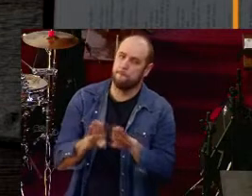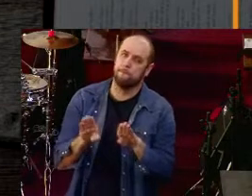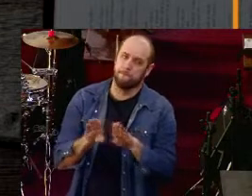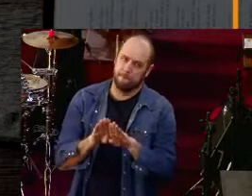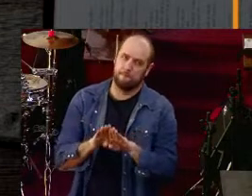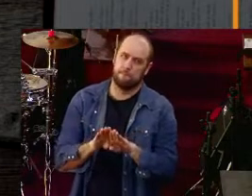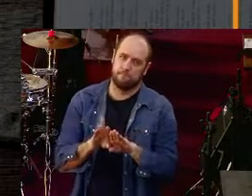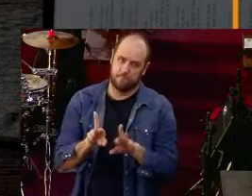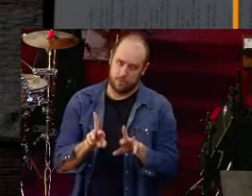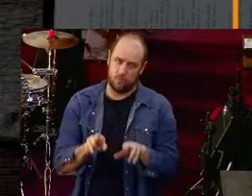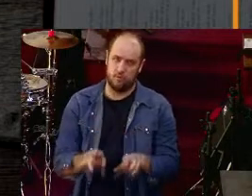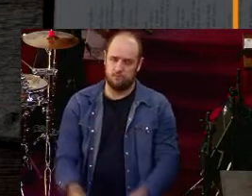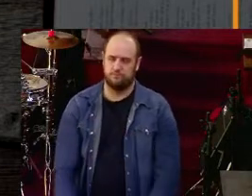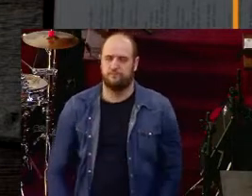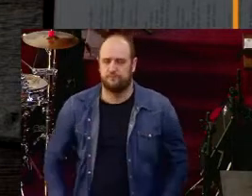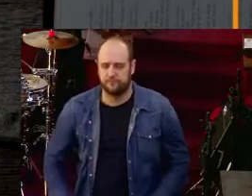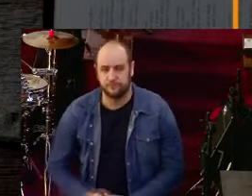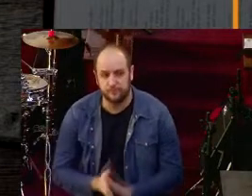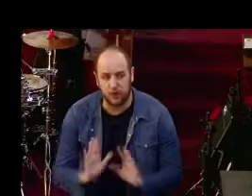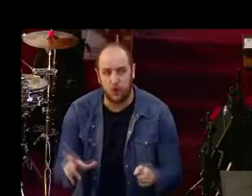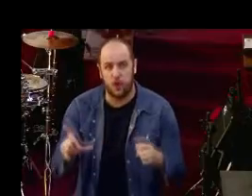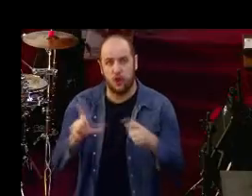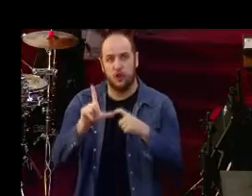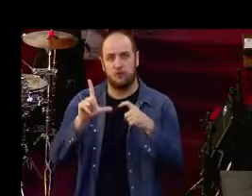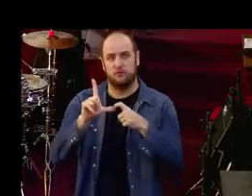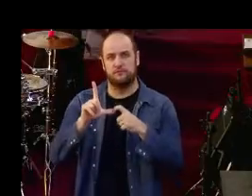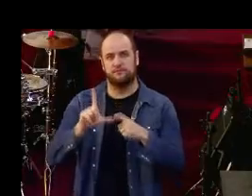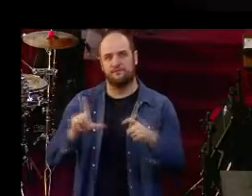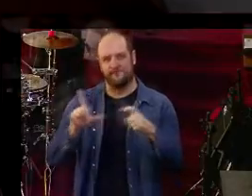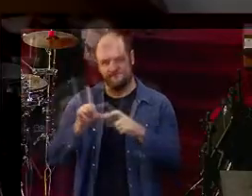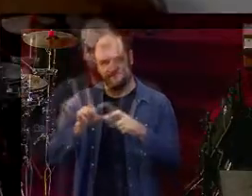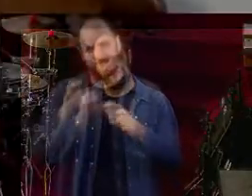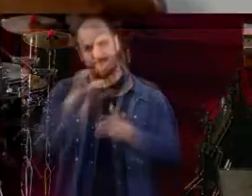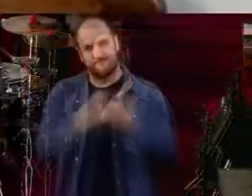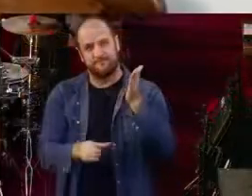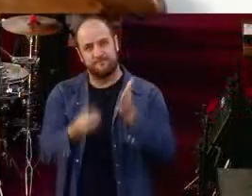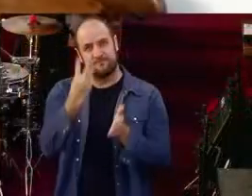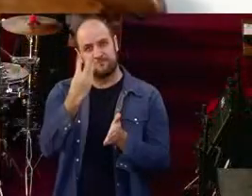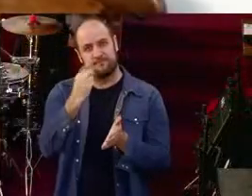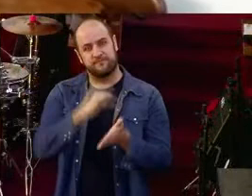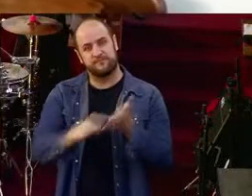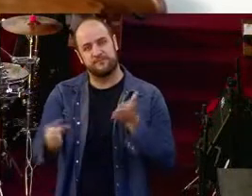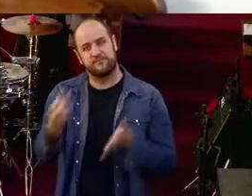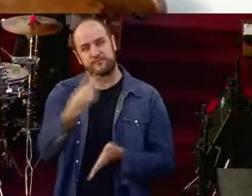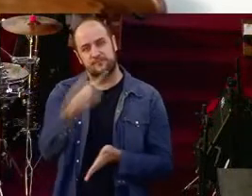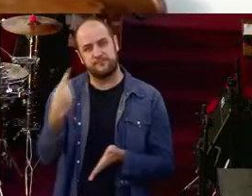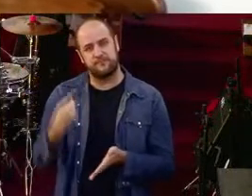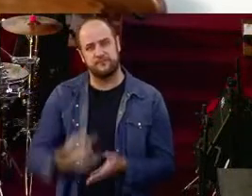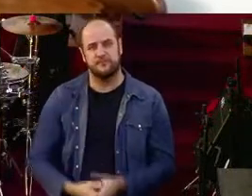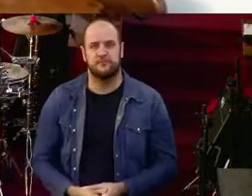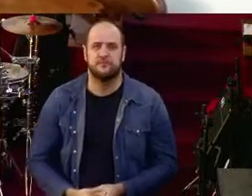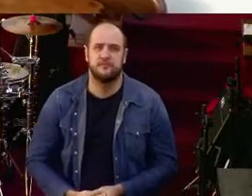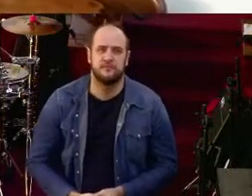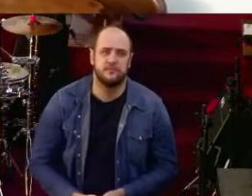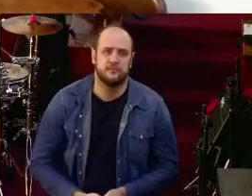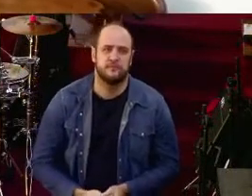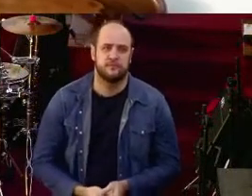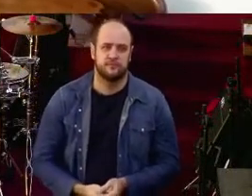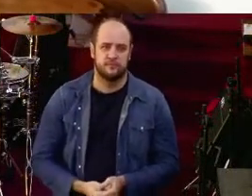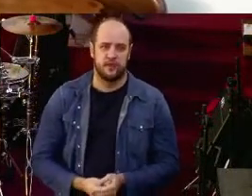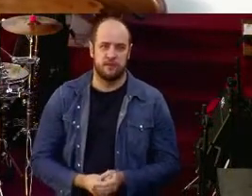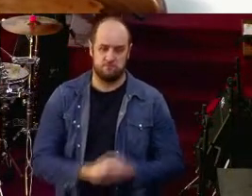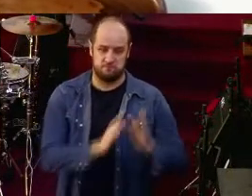Jesus. Vejamos em Lucas, Lucas capítulo 3, versículo 21. Mais um livro à frente,